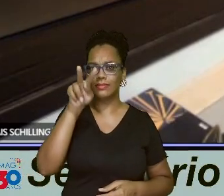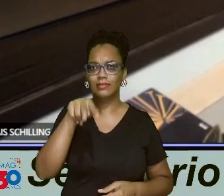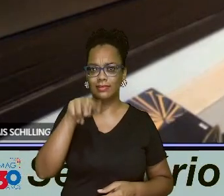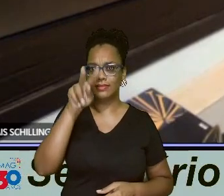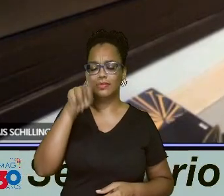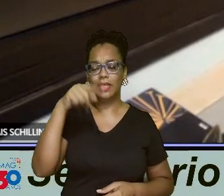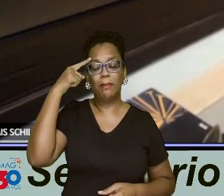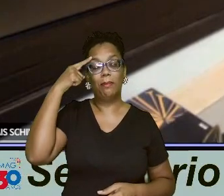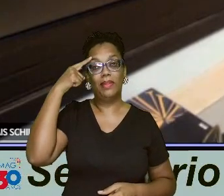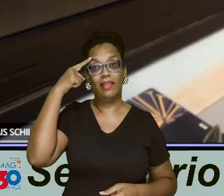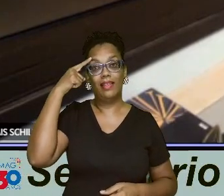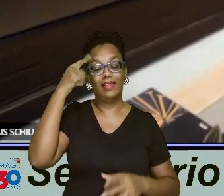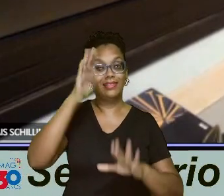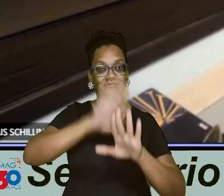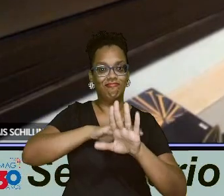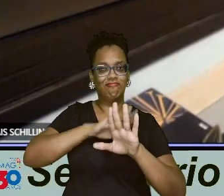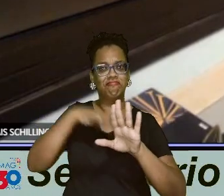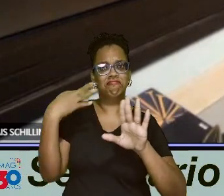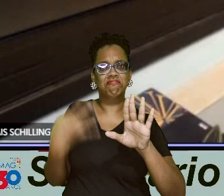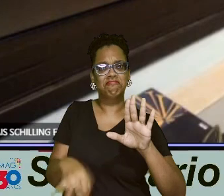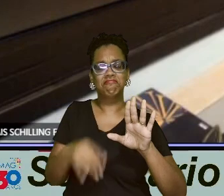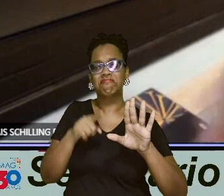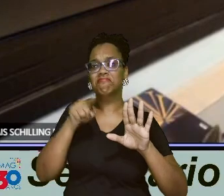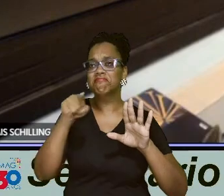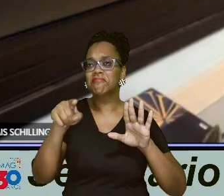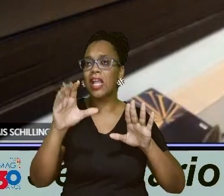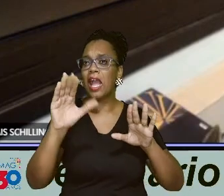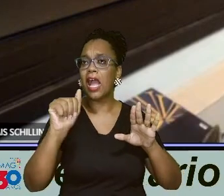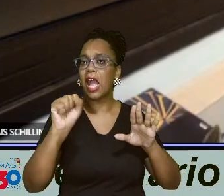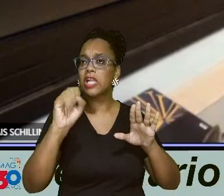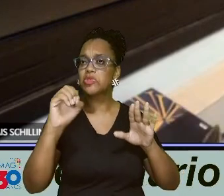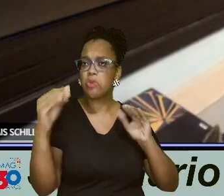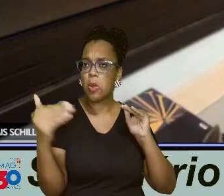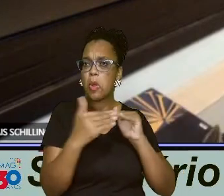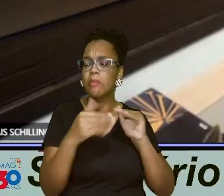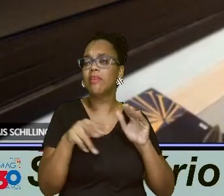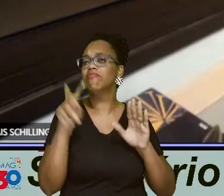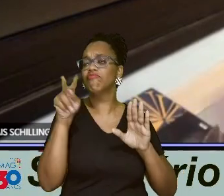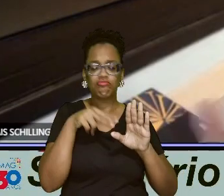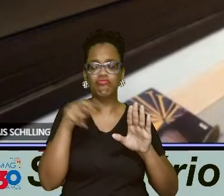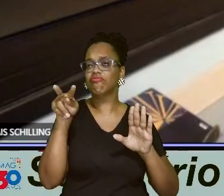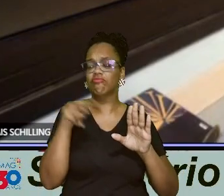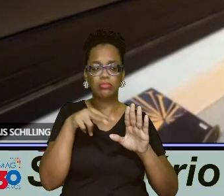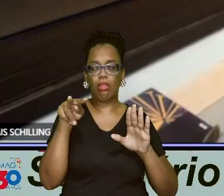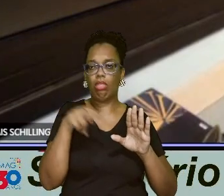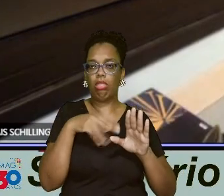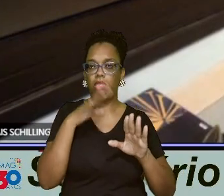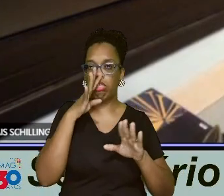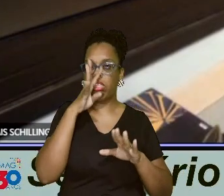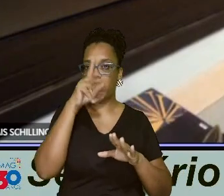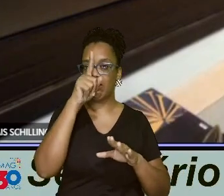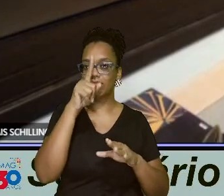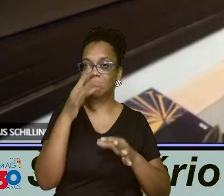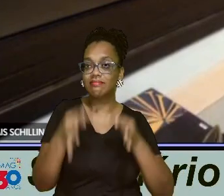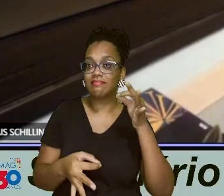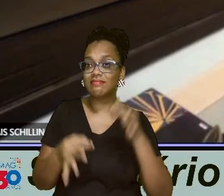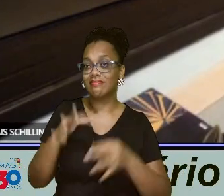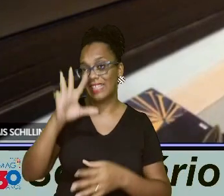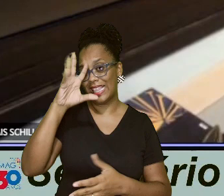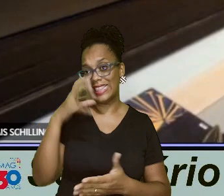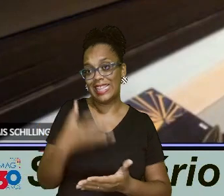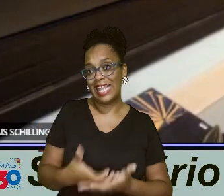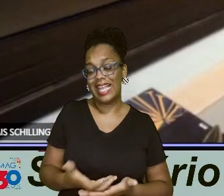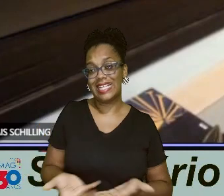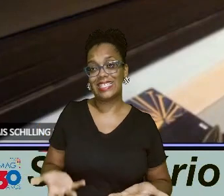está aplicando o precedente para um caso que é adequado e daqui a pouco a gente acaba julgando com base numa tese